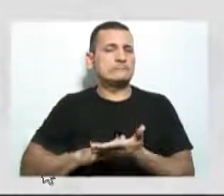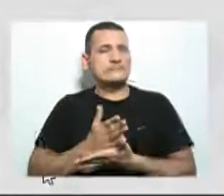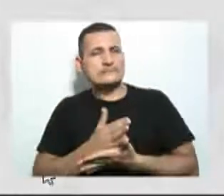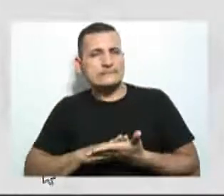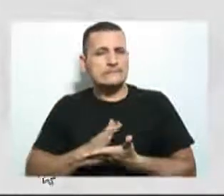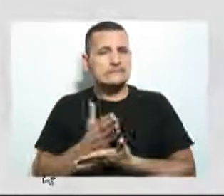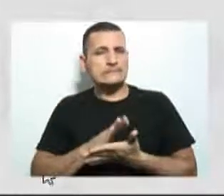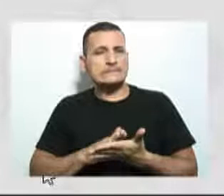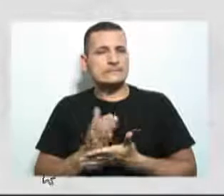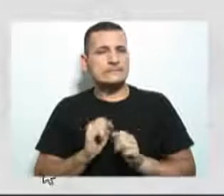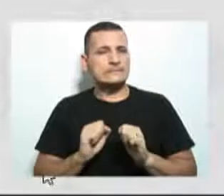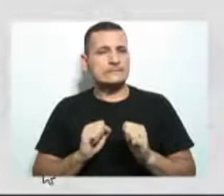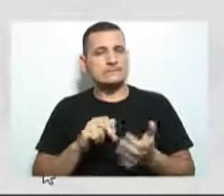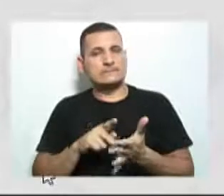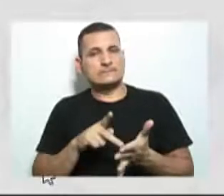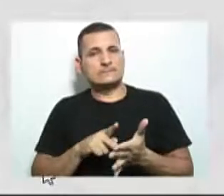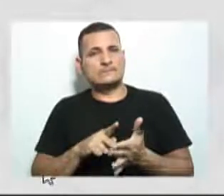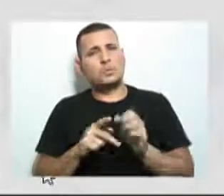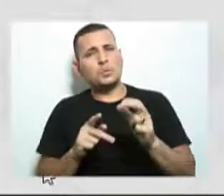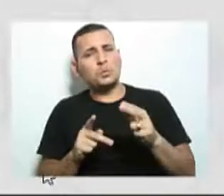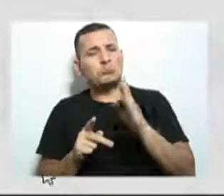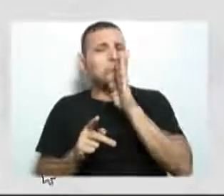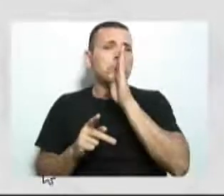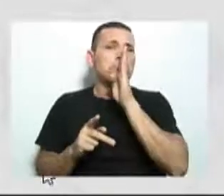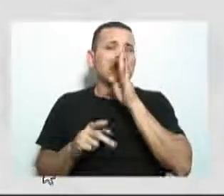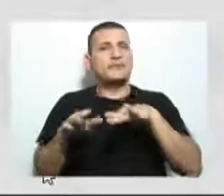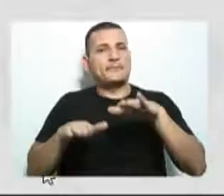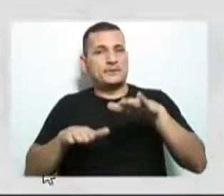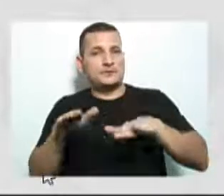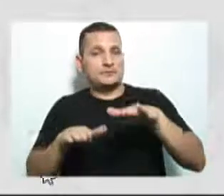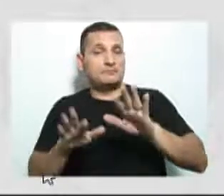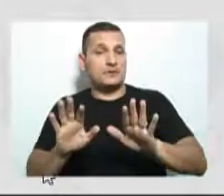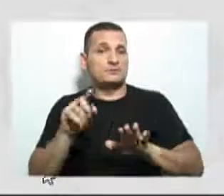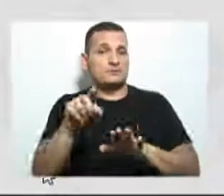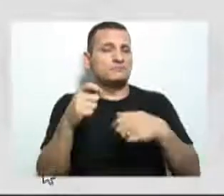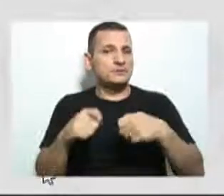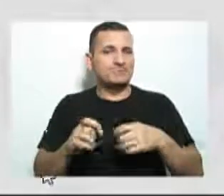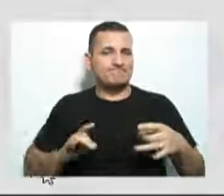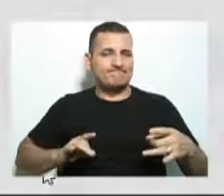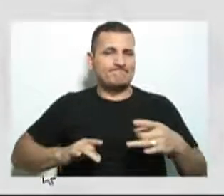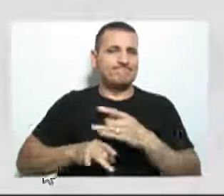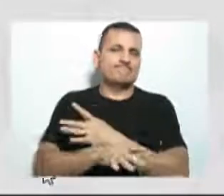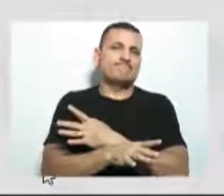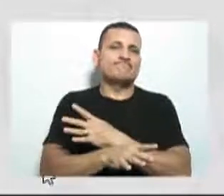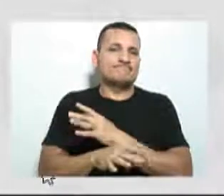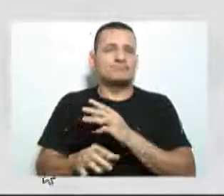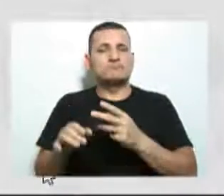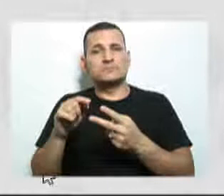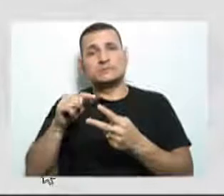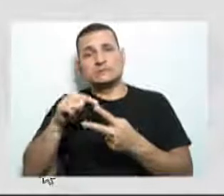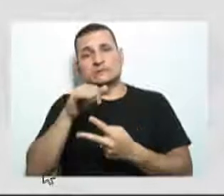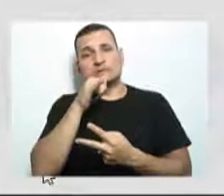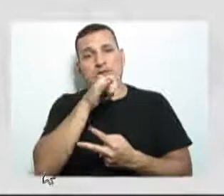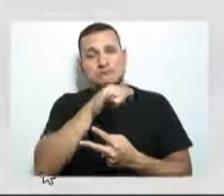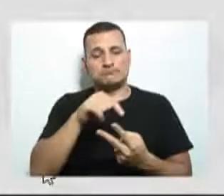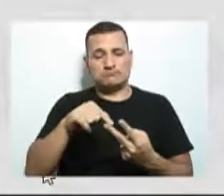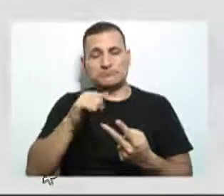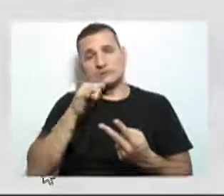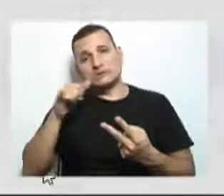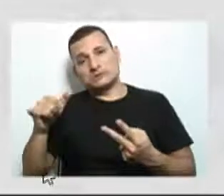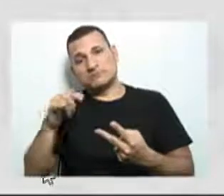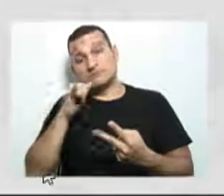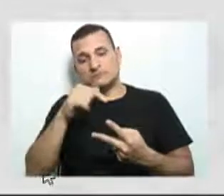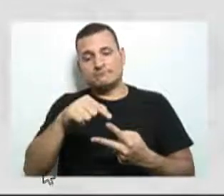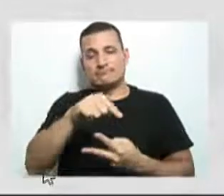tenso, tá? Ou ameno. E você precisa se preparar para ambas situações, para tanto se for